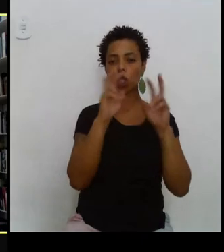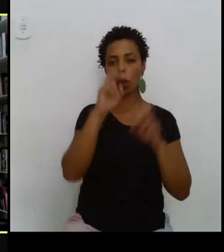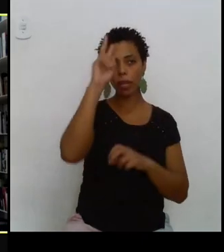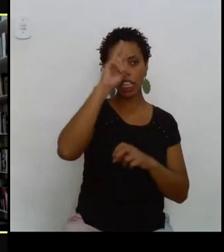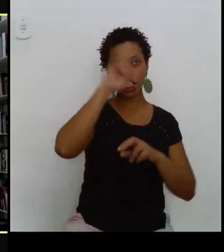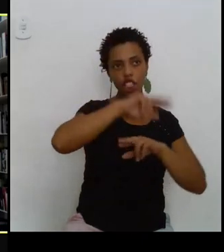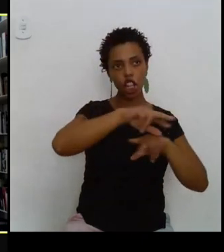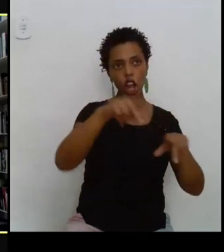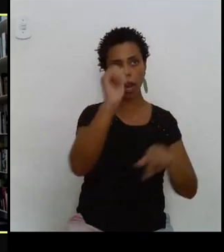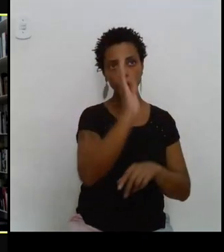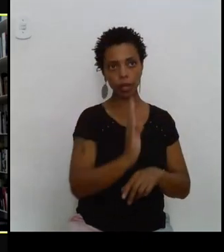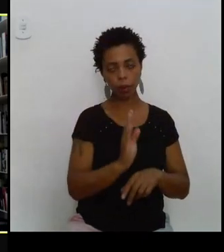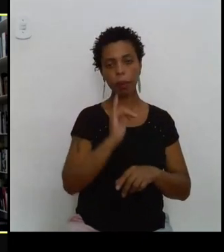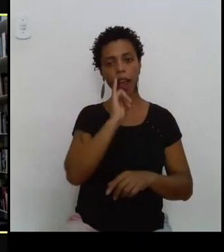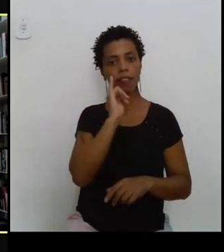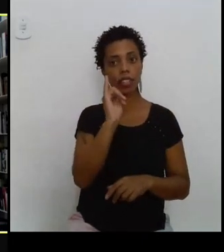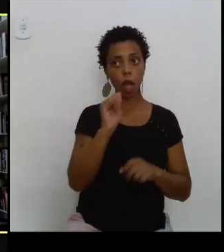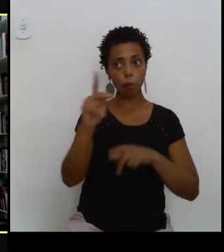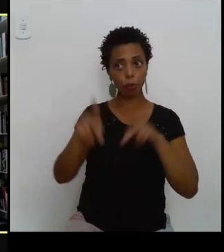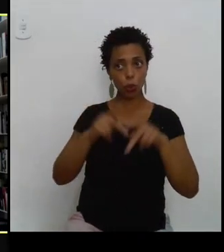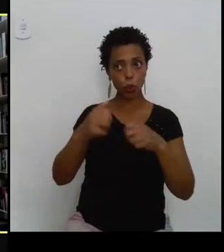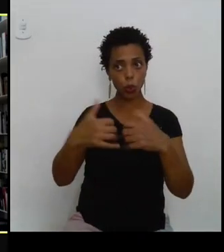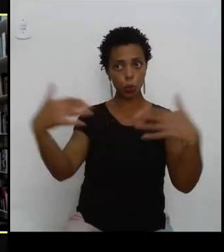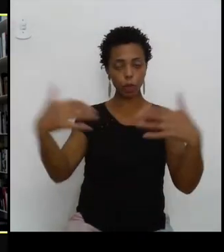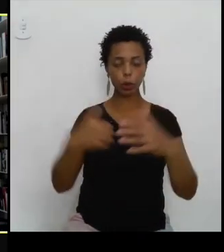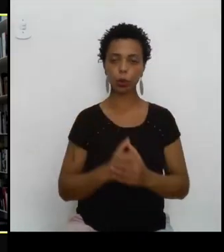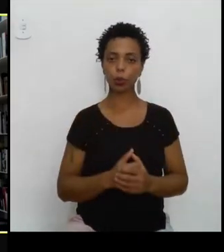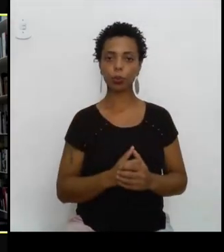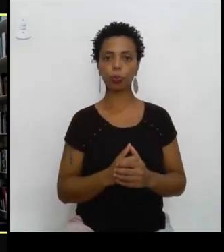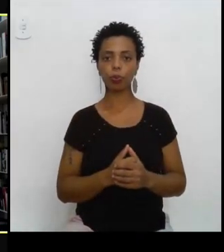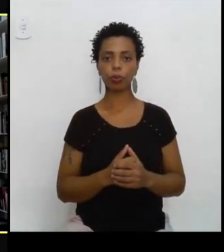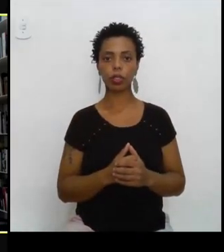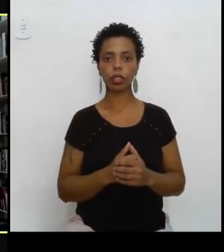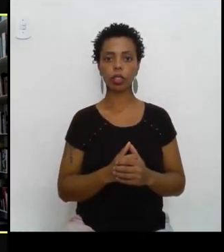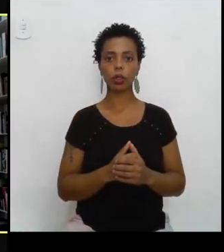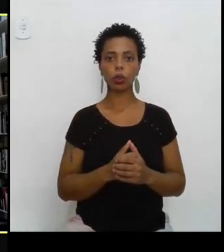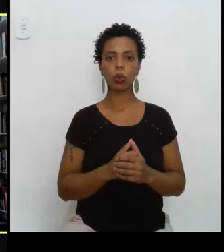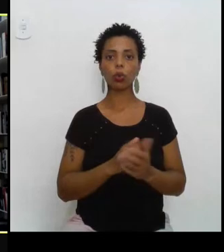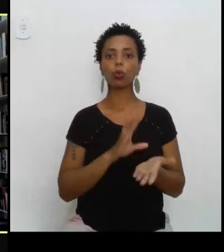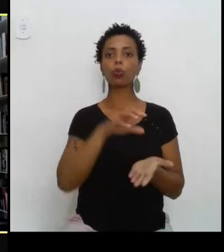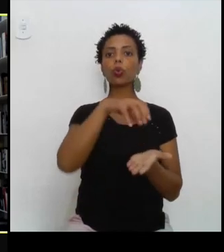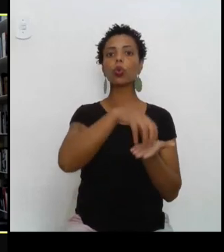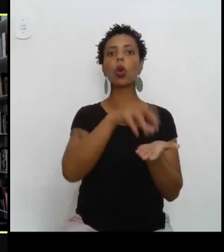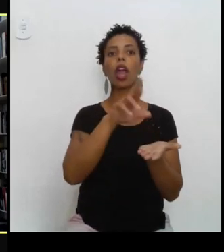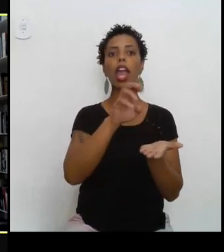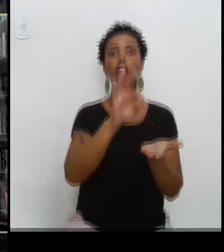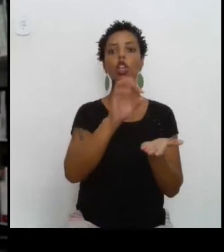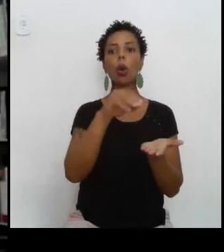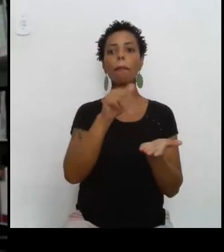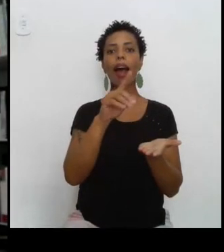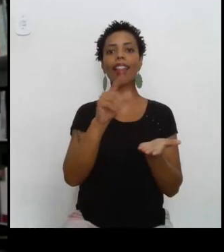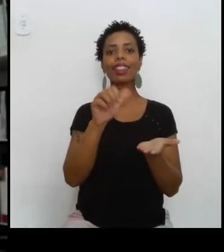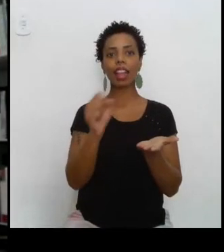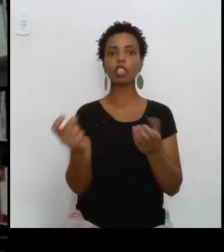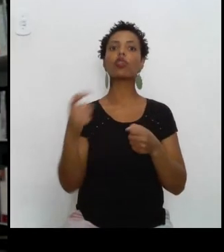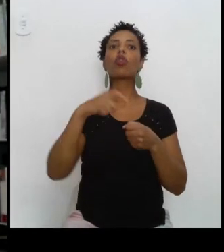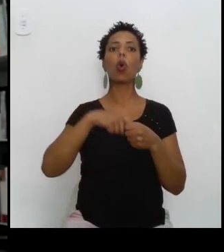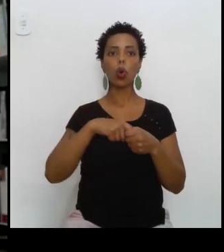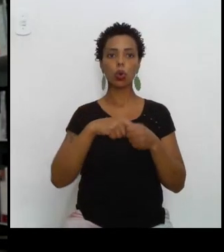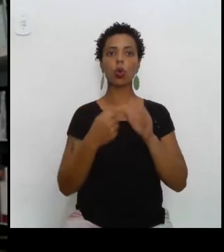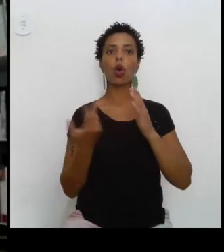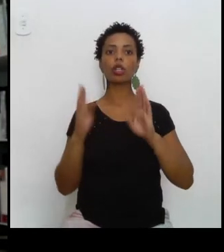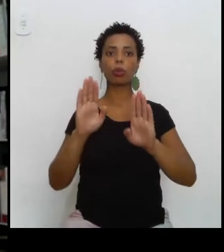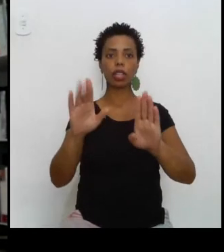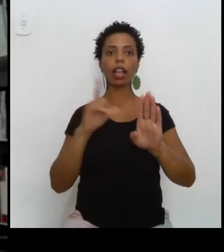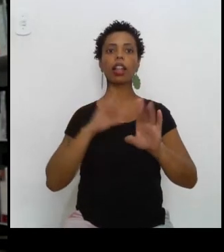informar o público que o núcleo retomadas voltou a exposição é com a curadoria da classe de